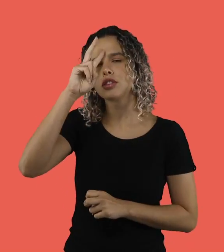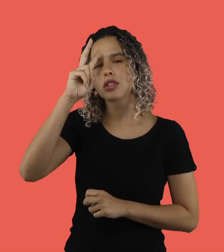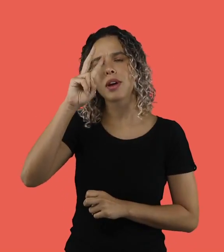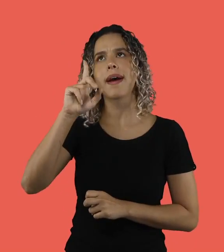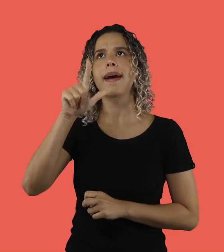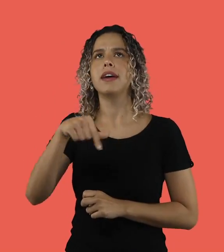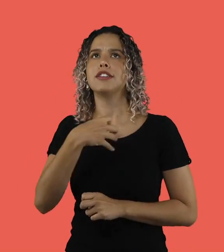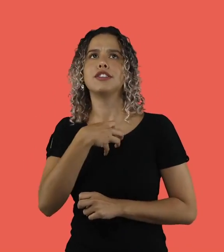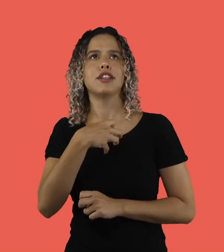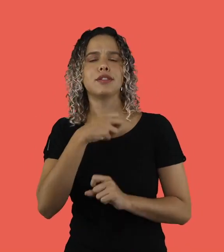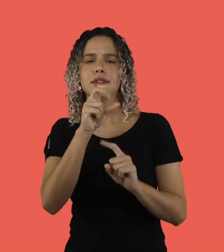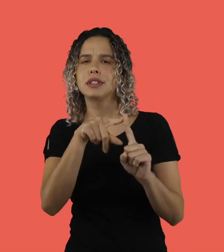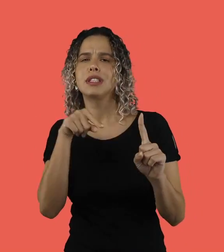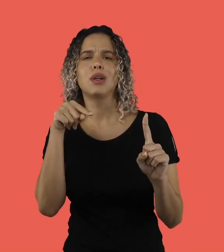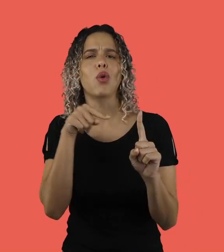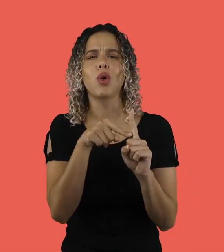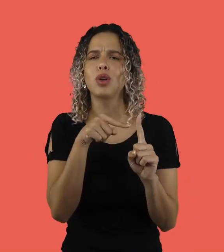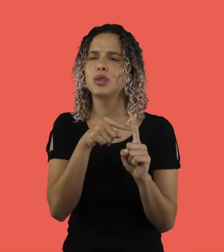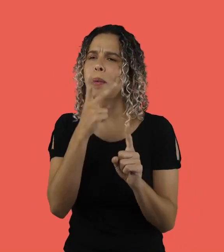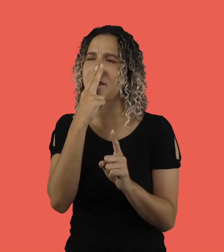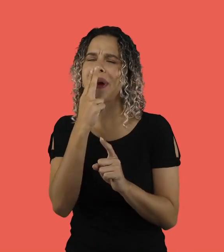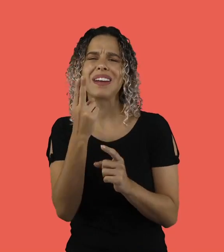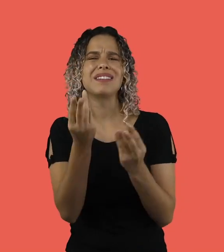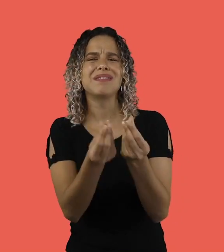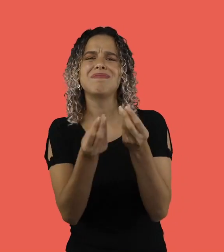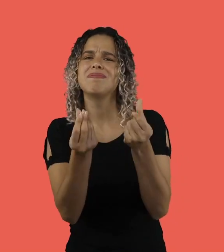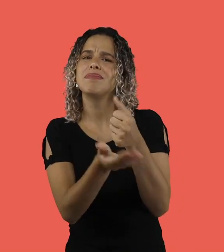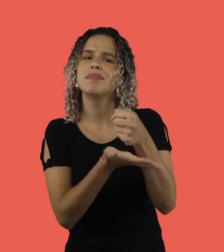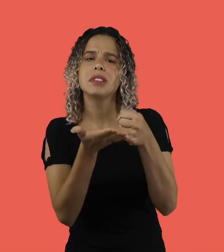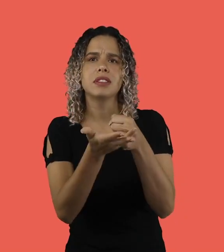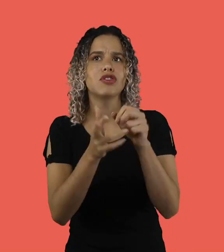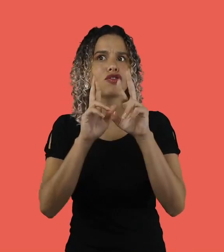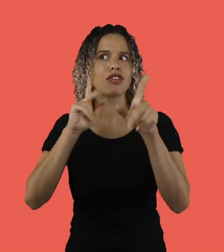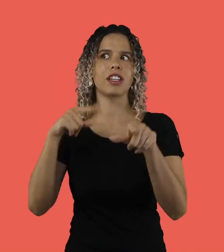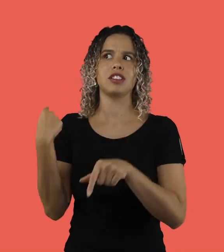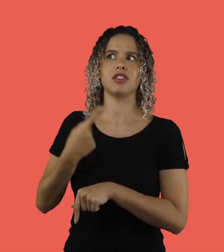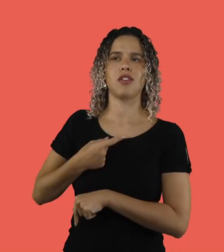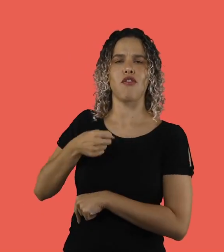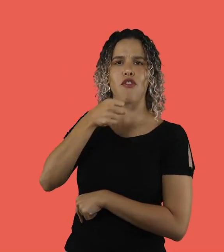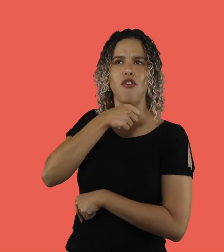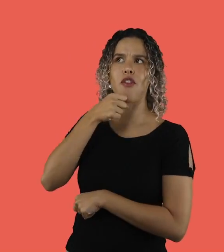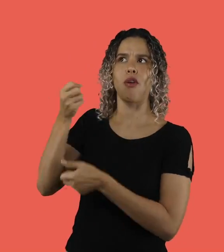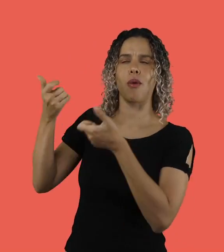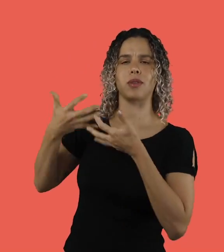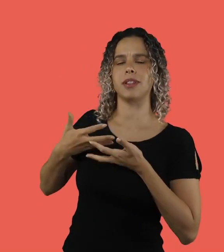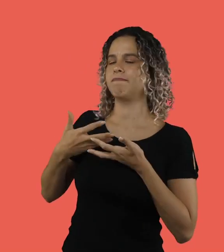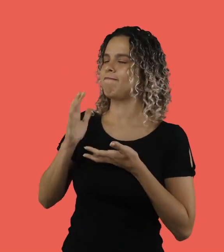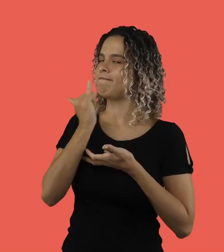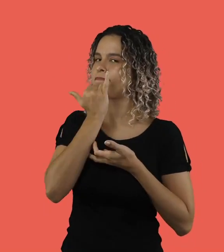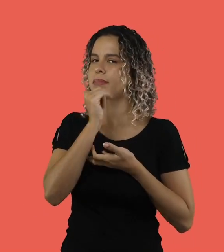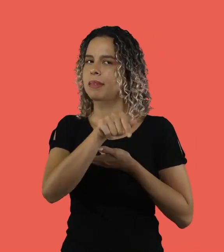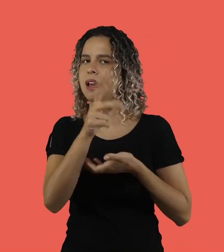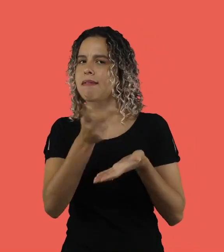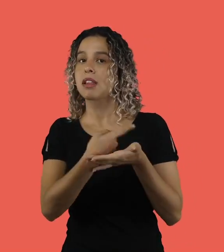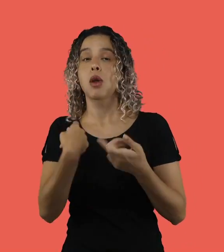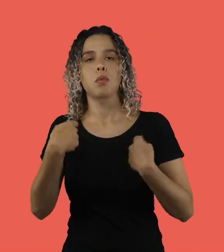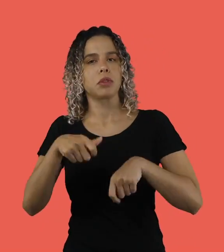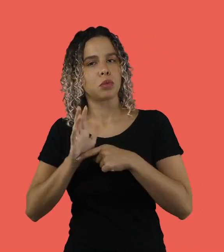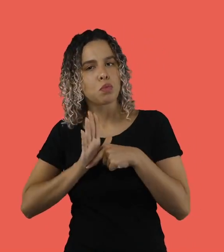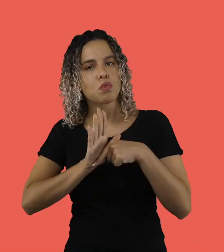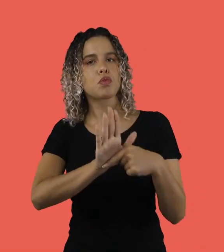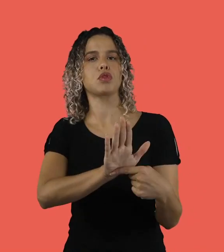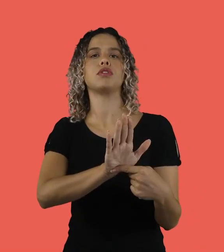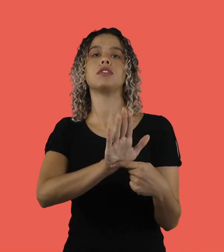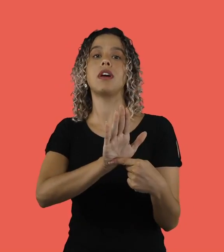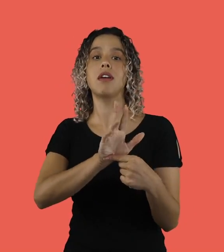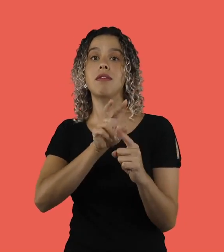uma forma estereotipada, de uma forma totalmente diferente do que a gente ouve. Então, eu tinha essa necessidade de querer